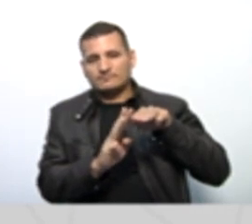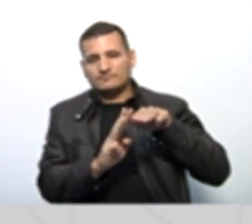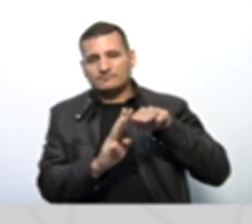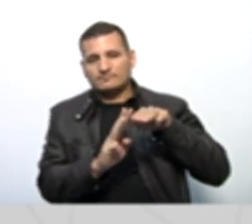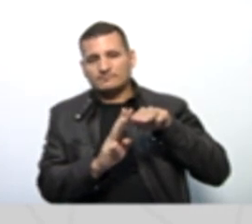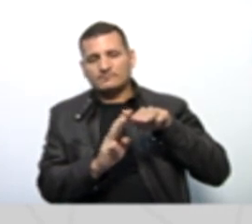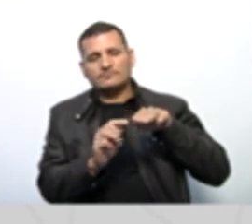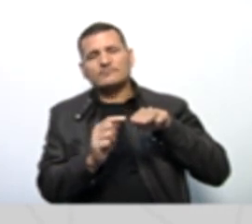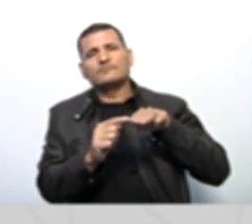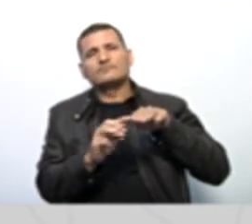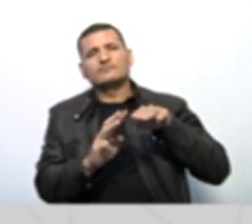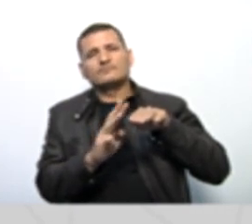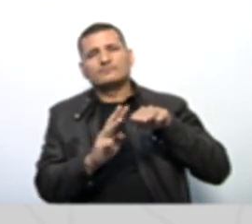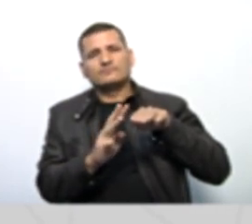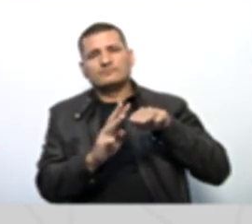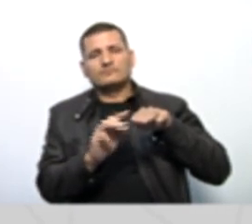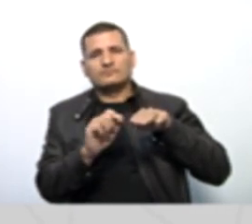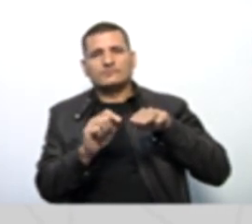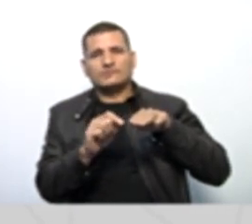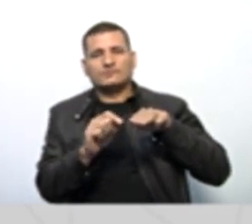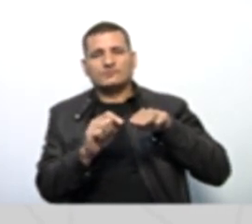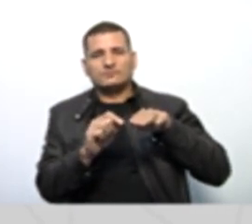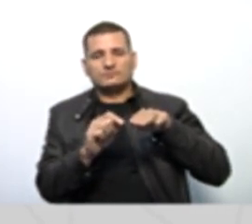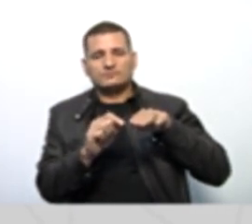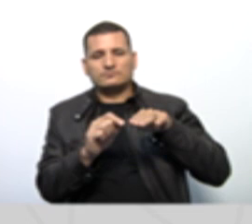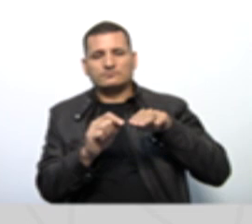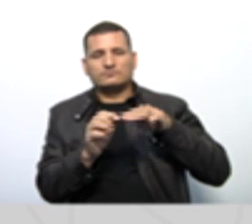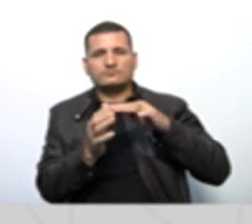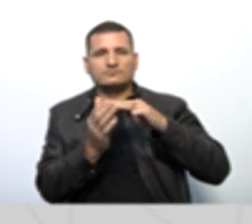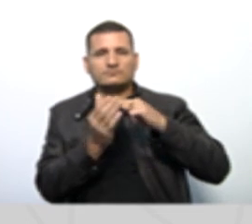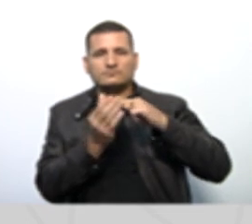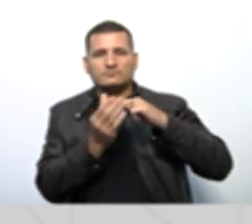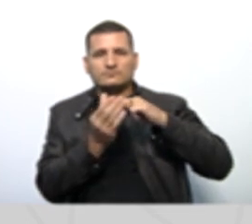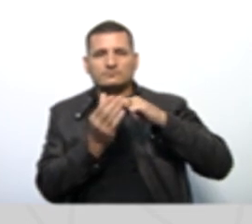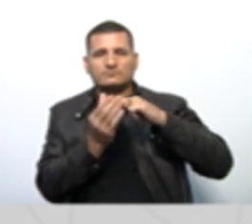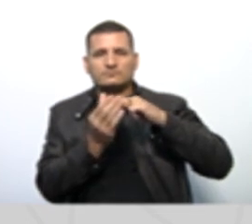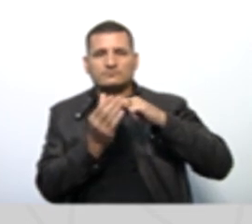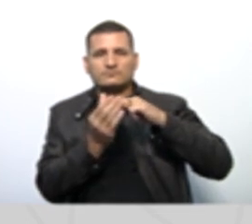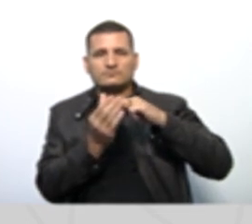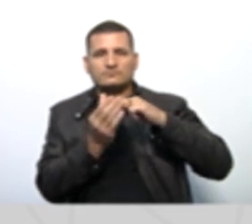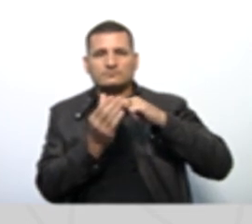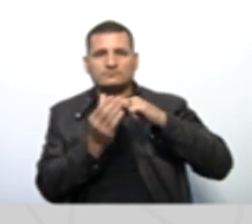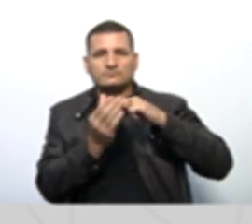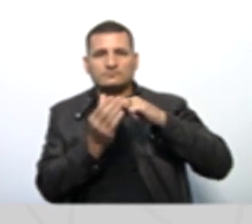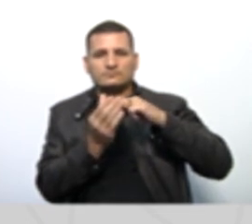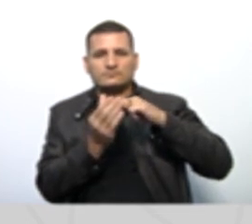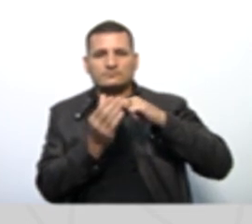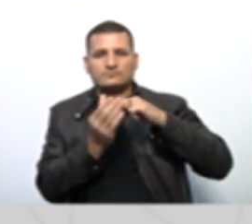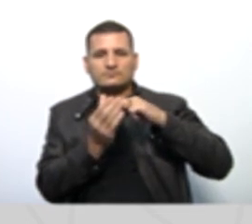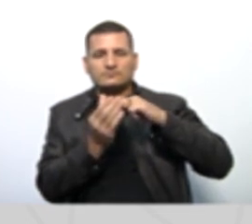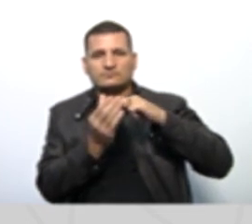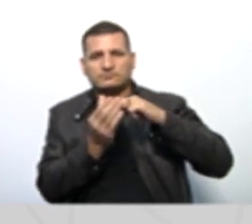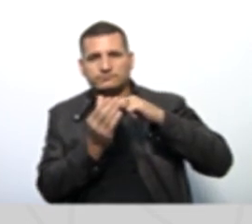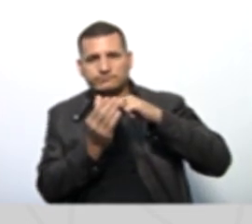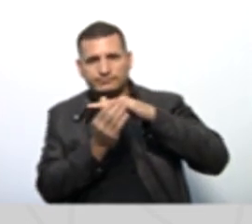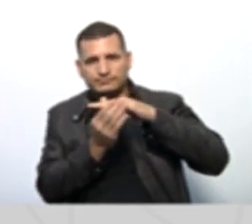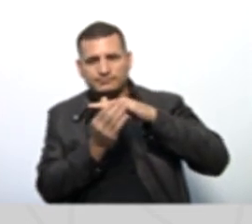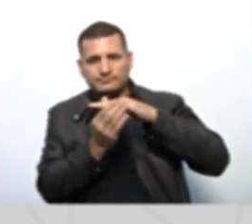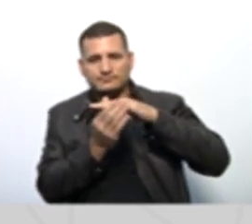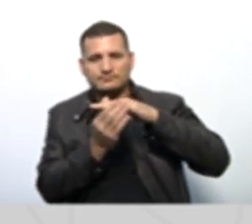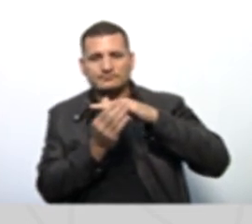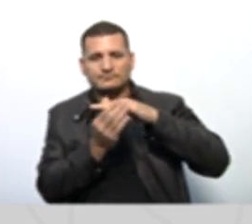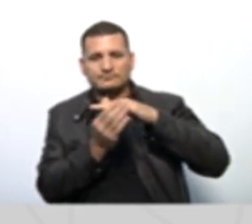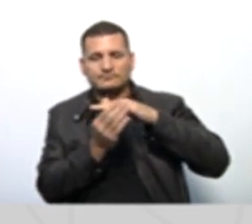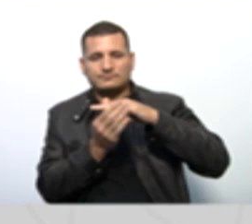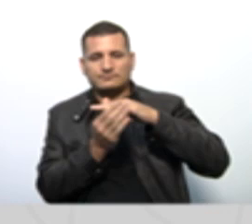ele vai servir para fixar o cabo quando você conectar a ponta aqui então você percebe